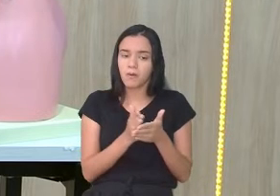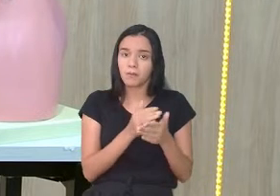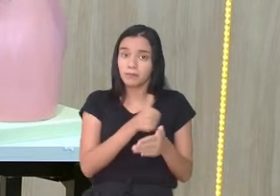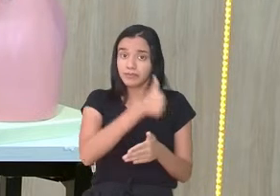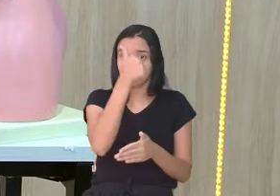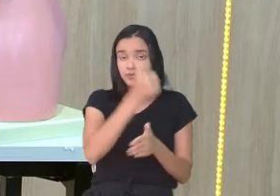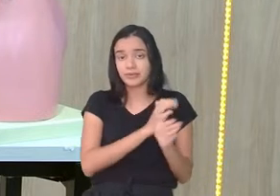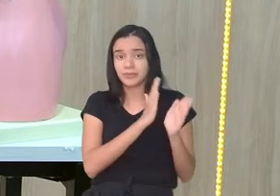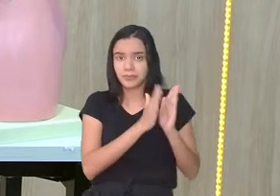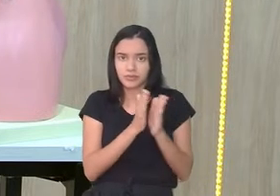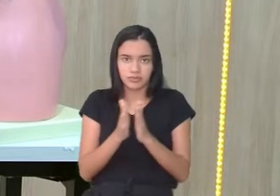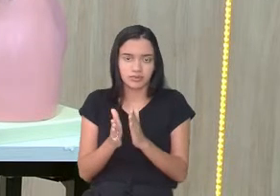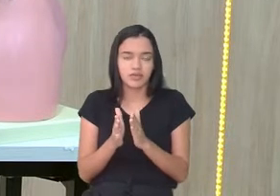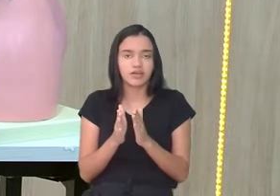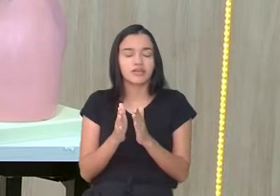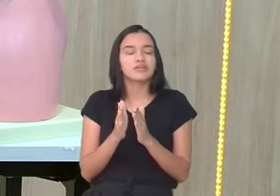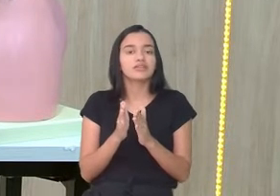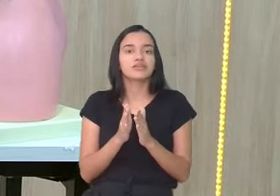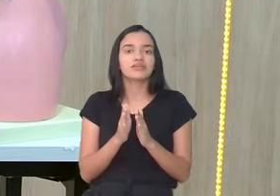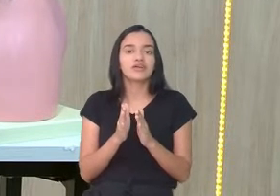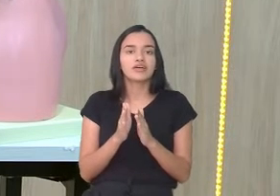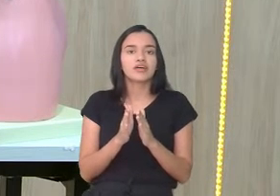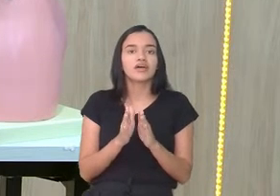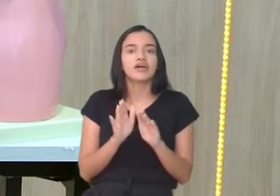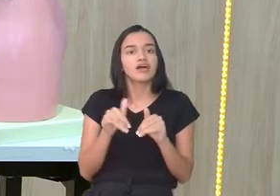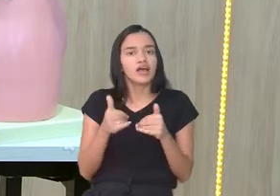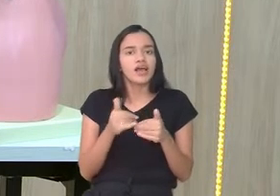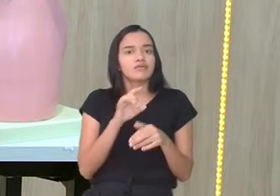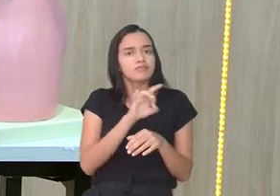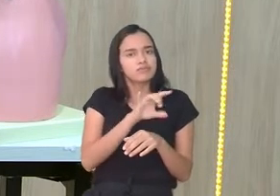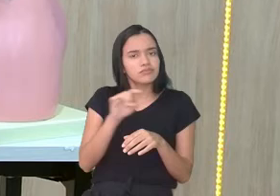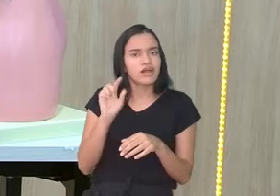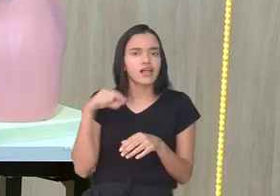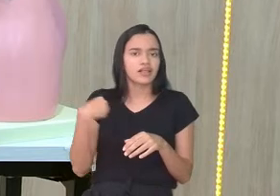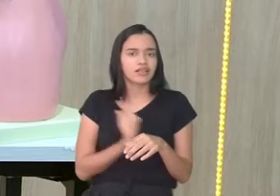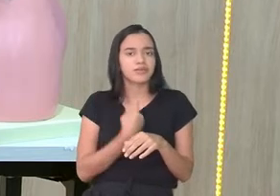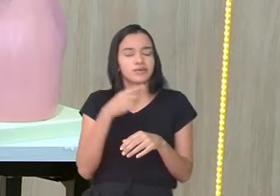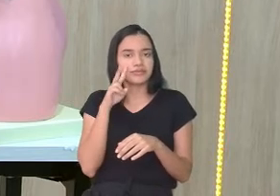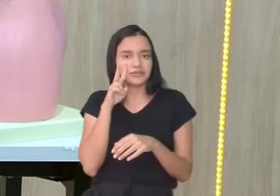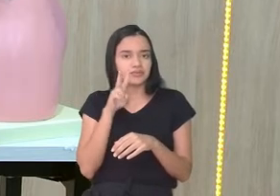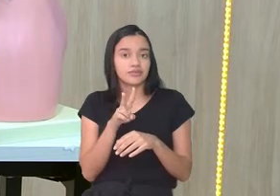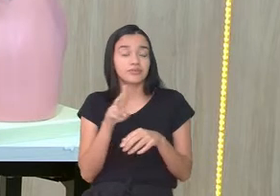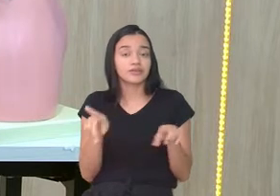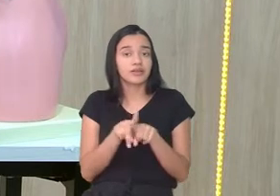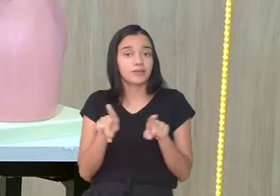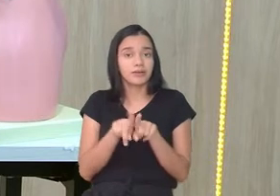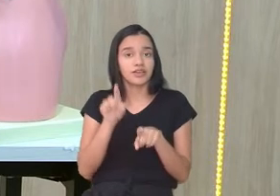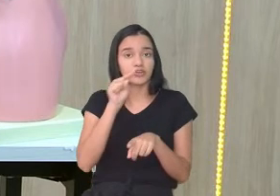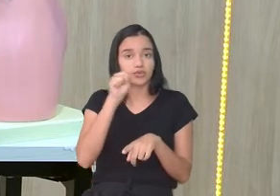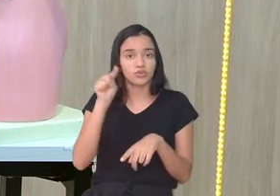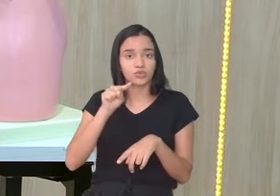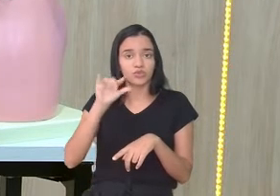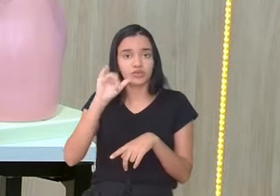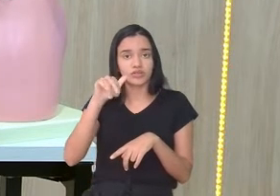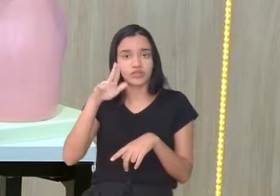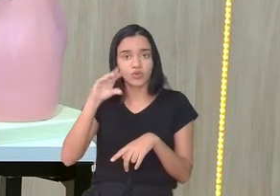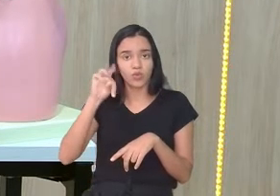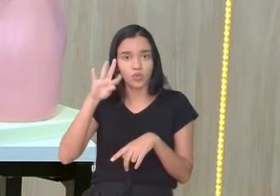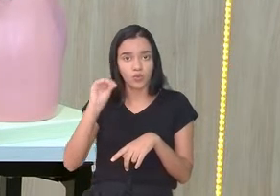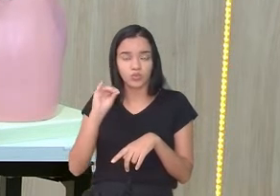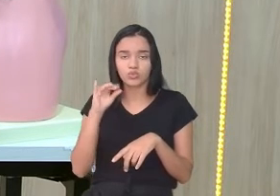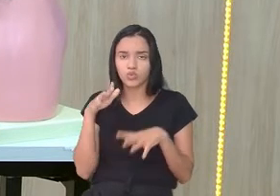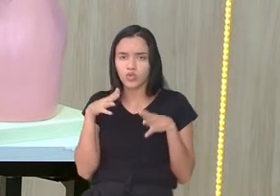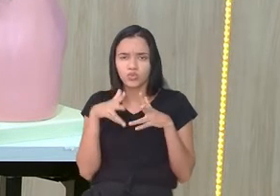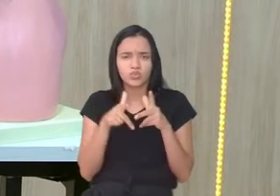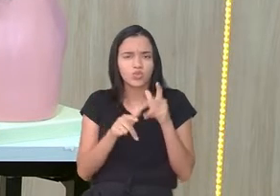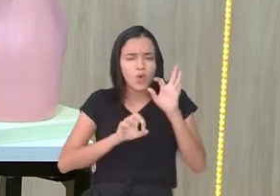processo, né? As divisões celulares, né? As clivagens que nós vimos, o zigoto já é formado ali. Depois de